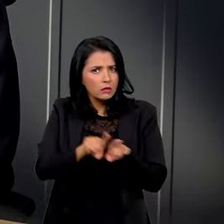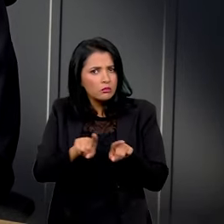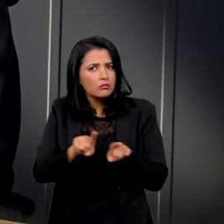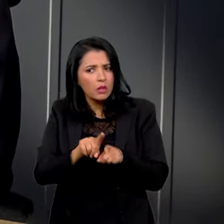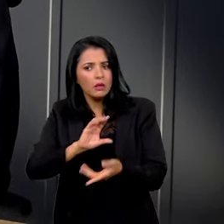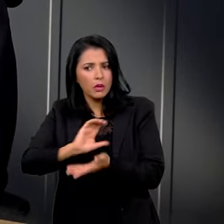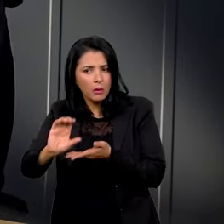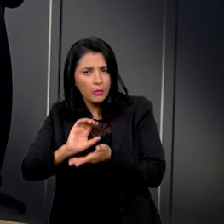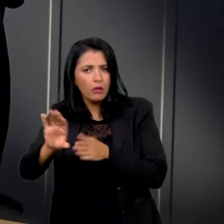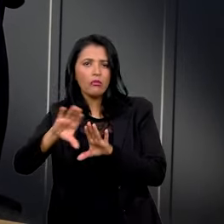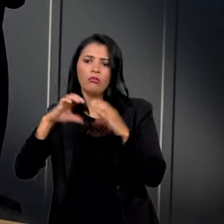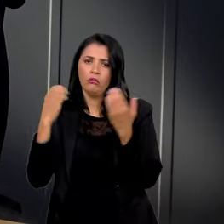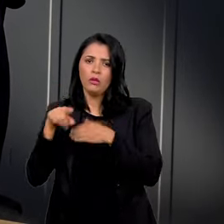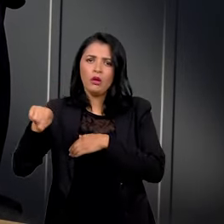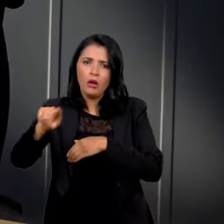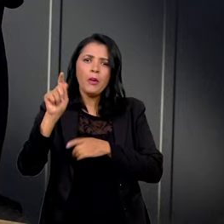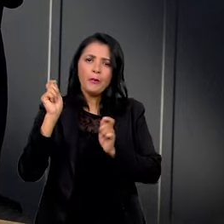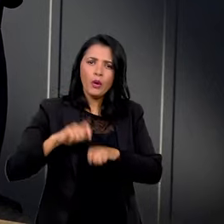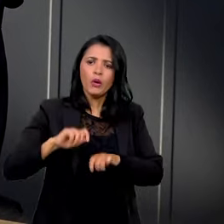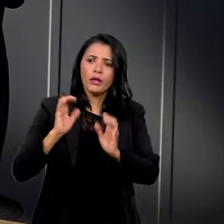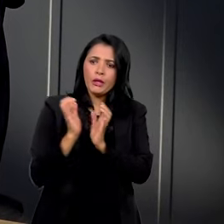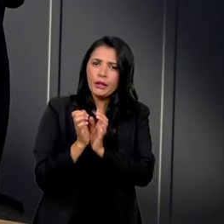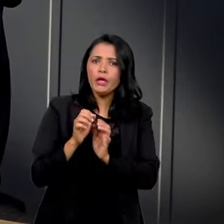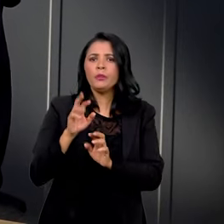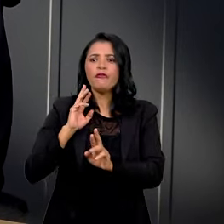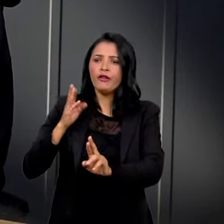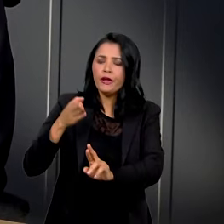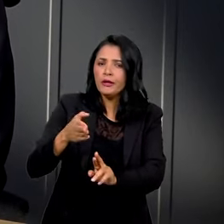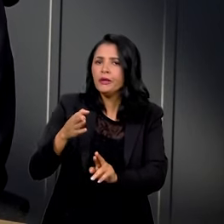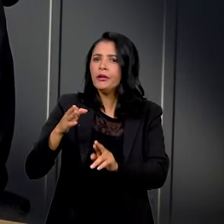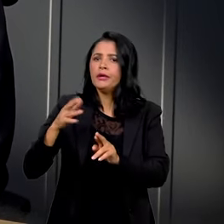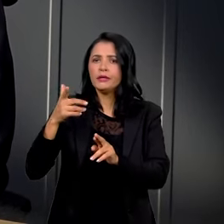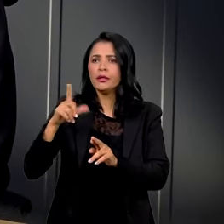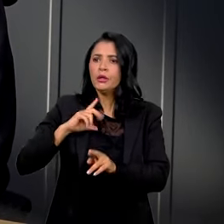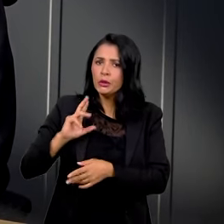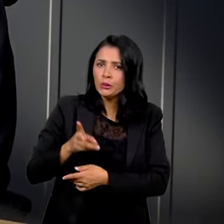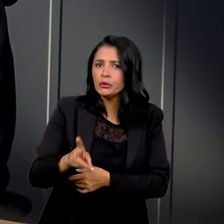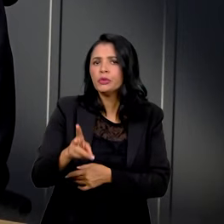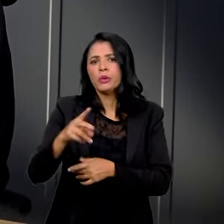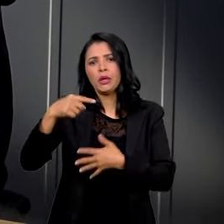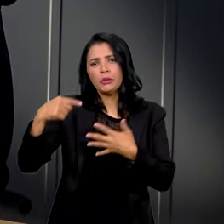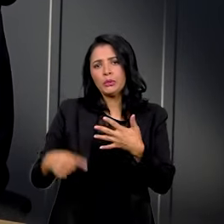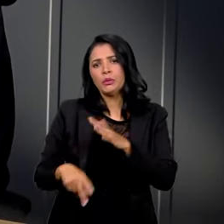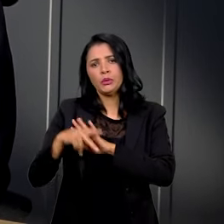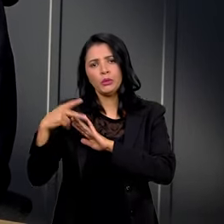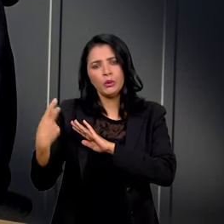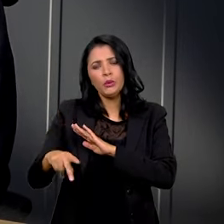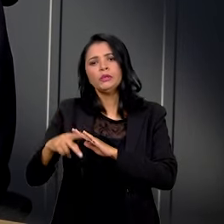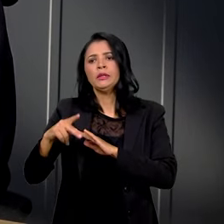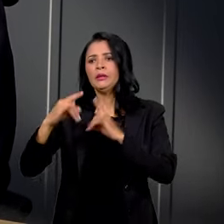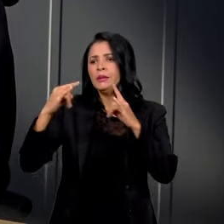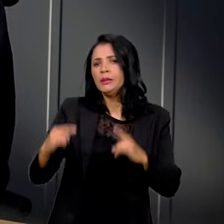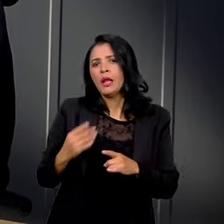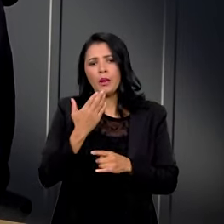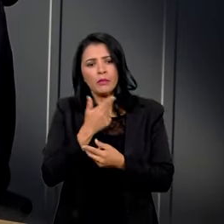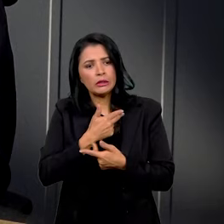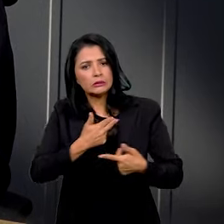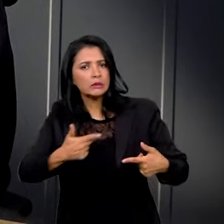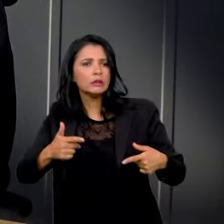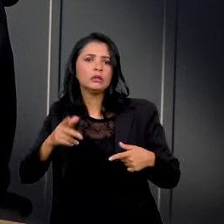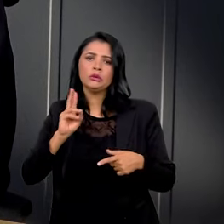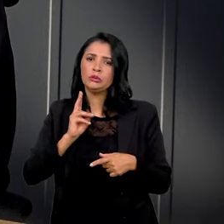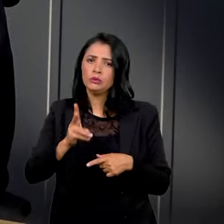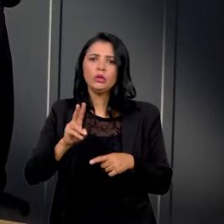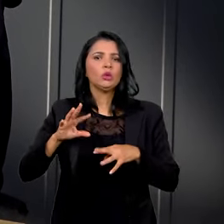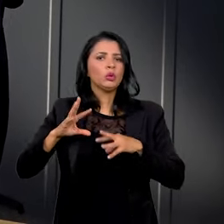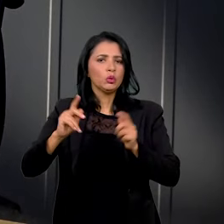alimentação né e tudo isso possibilita que a gente chegue mais próximo da das das comunidades que foram afetadas e eu acho que